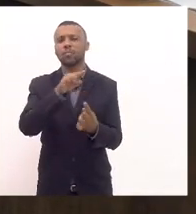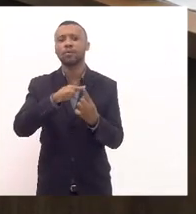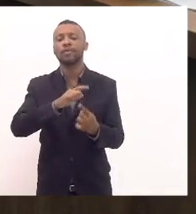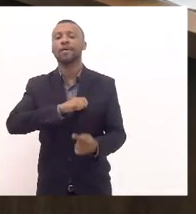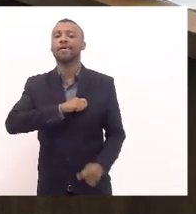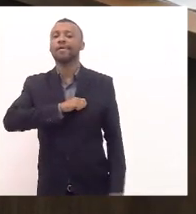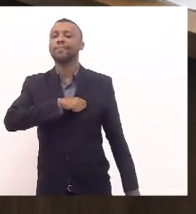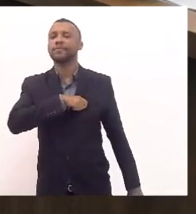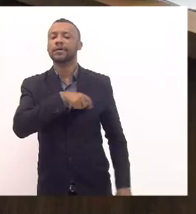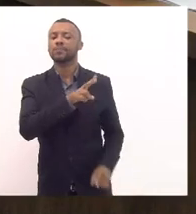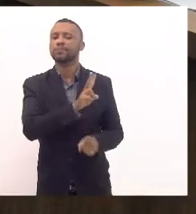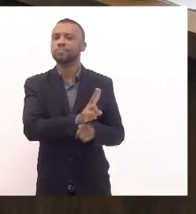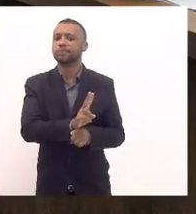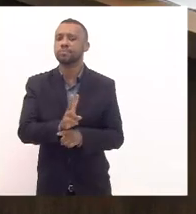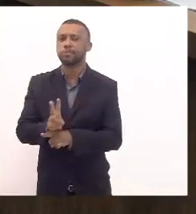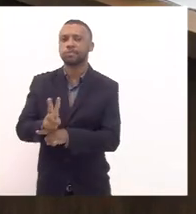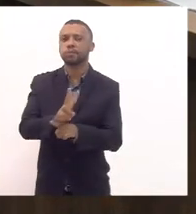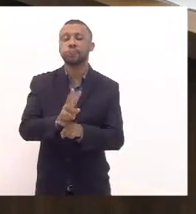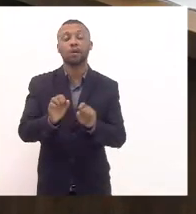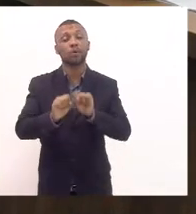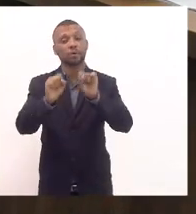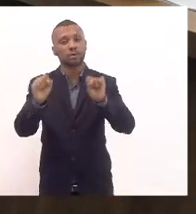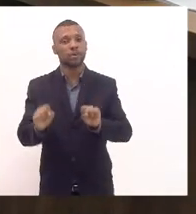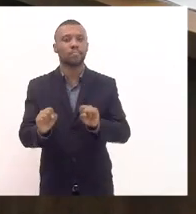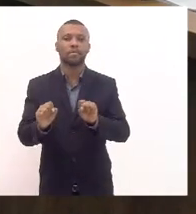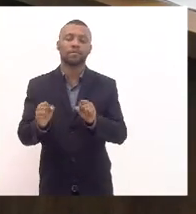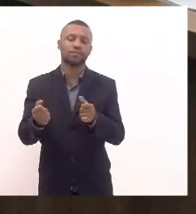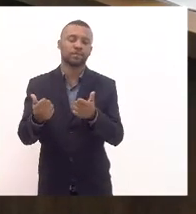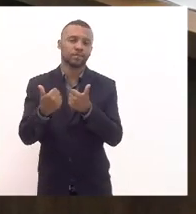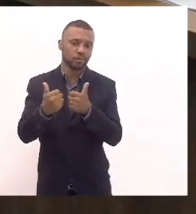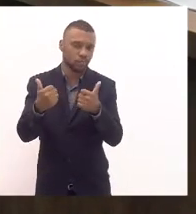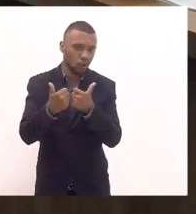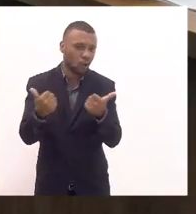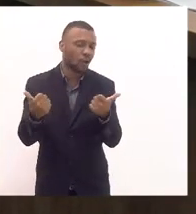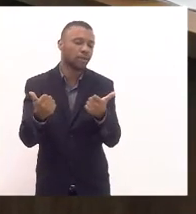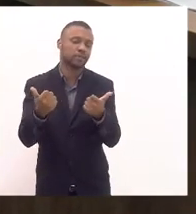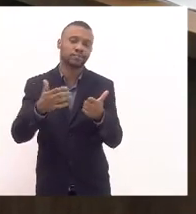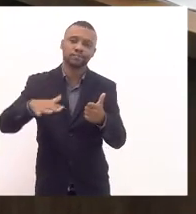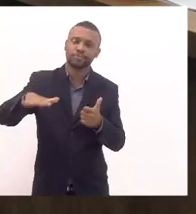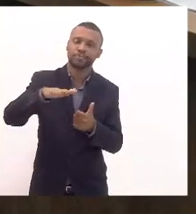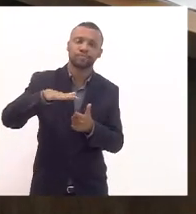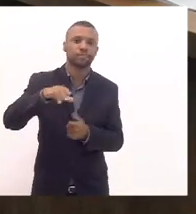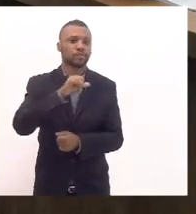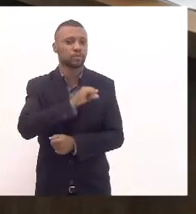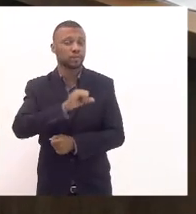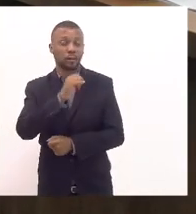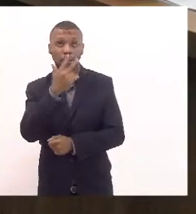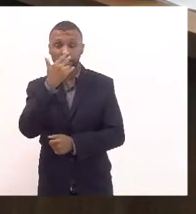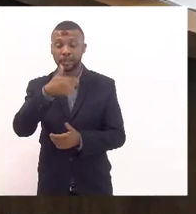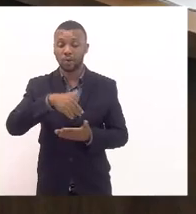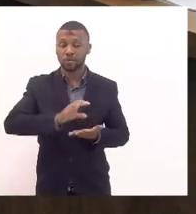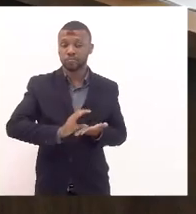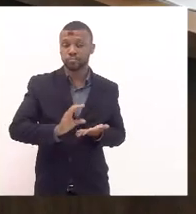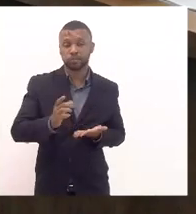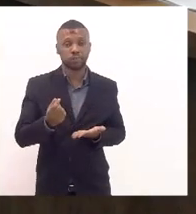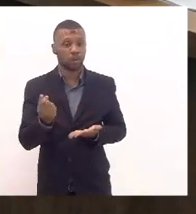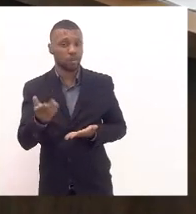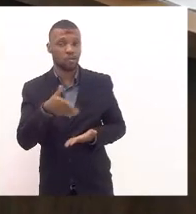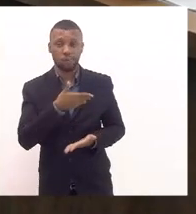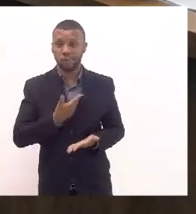fiscalizando todos sistema de transporte do Estado do Rio de Janeiro eu acho que é um dinheiro público